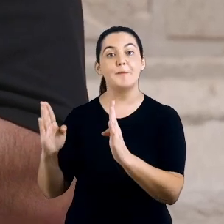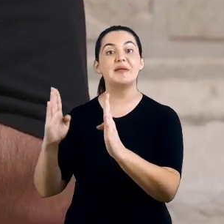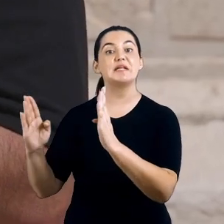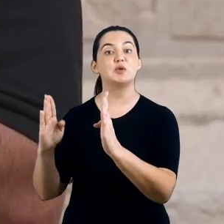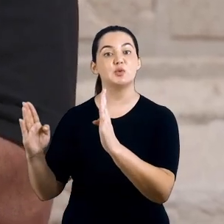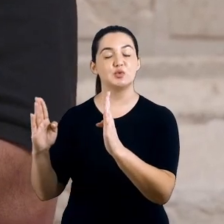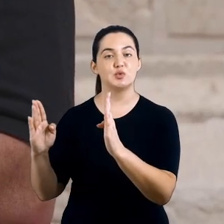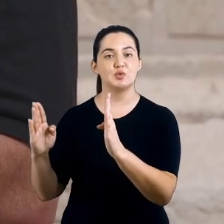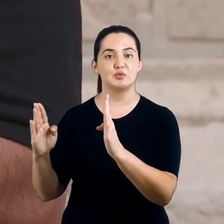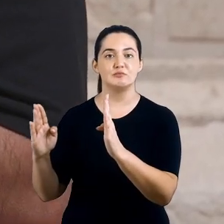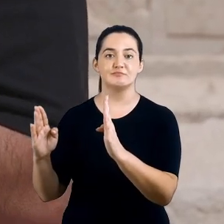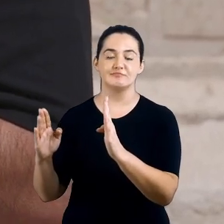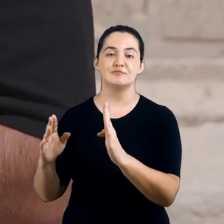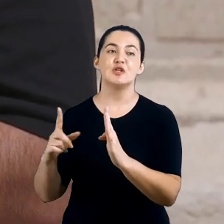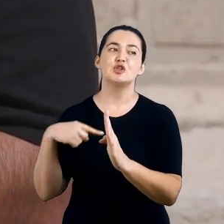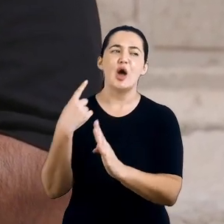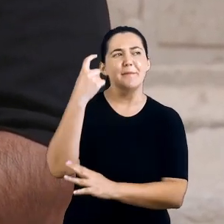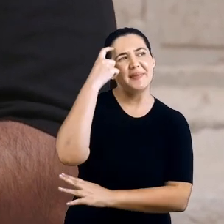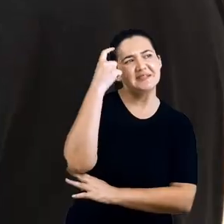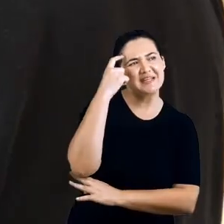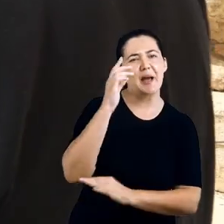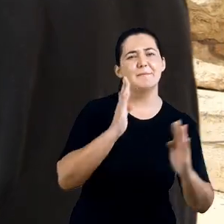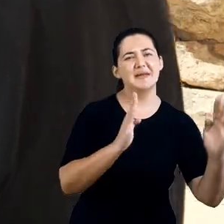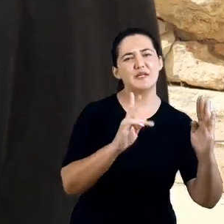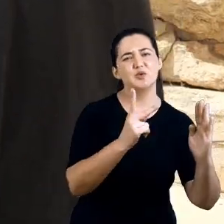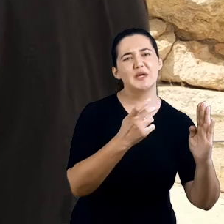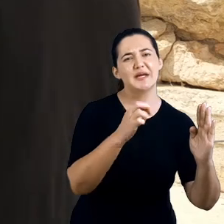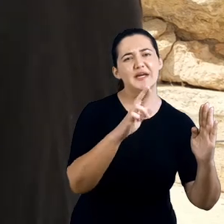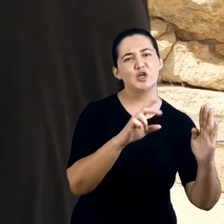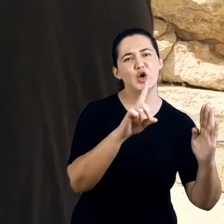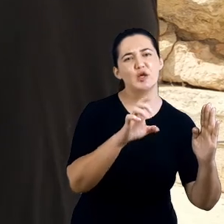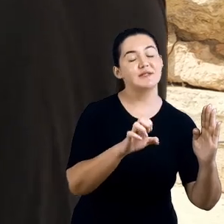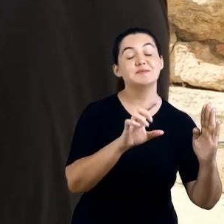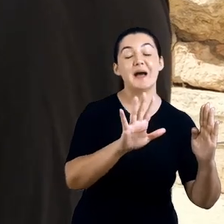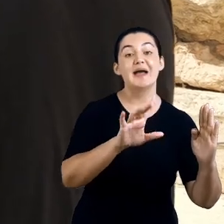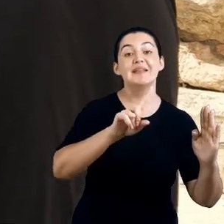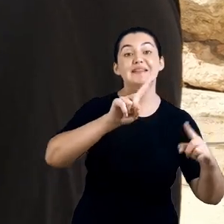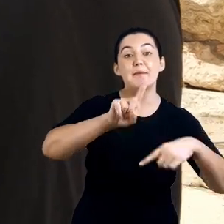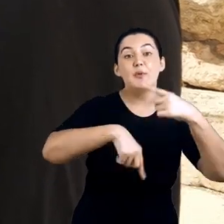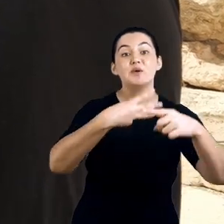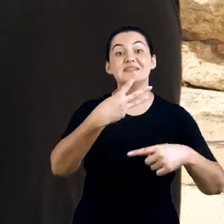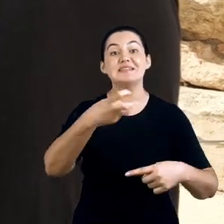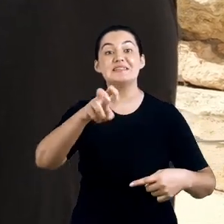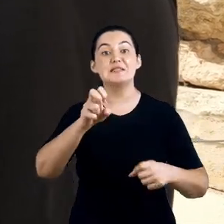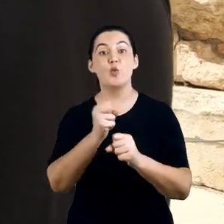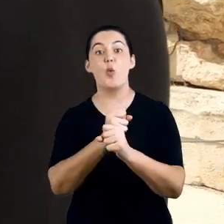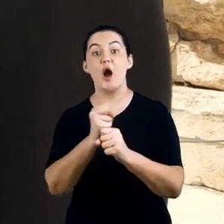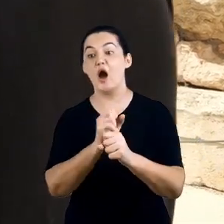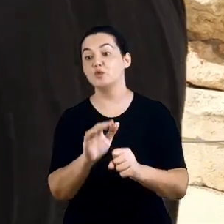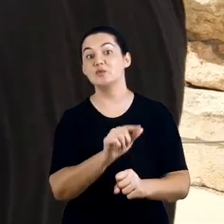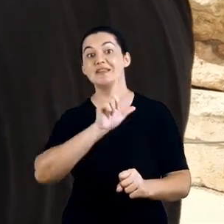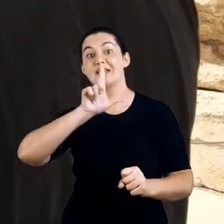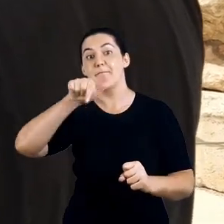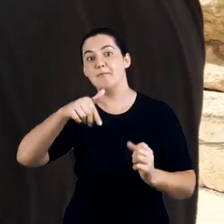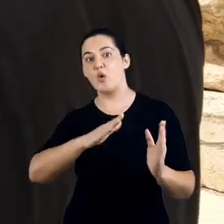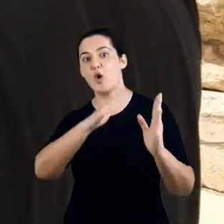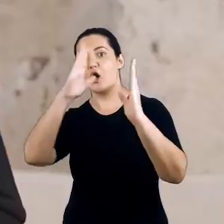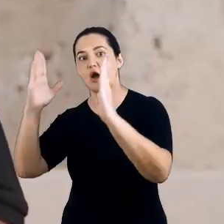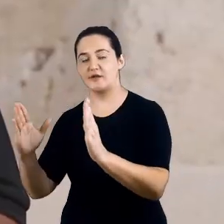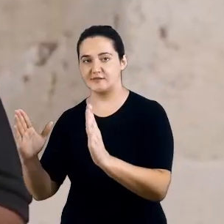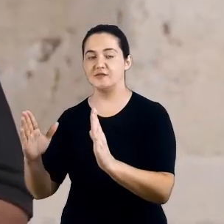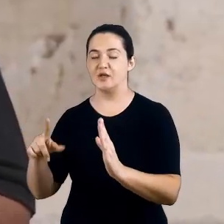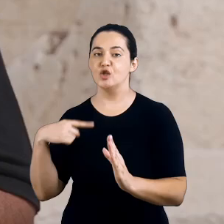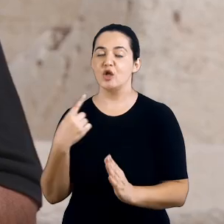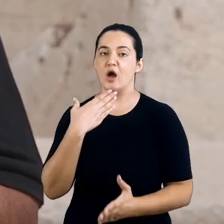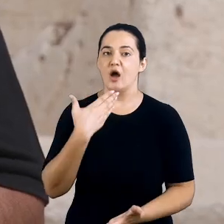agora acreditávamos que era herodiano, mas parece ser de aproximadamente 35 anos após a morte do rei Herodes, e isso é uma surpresa para